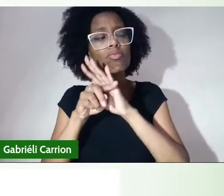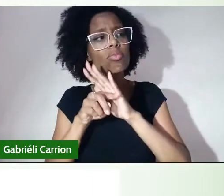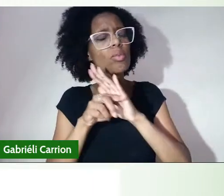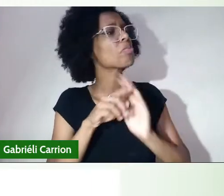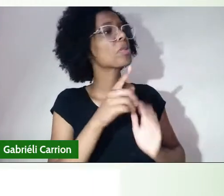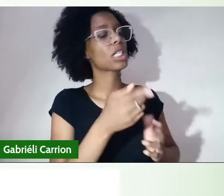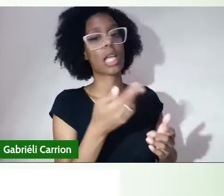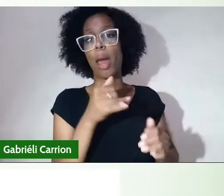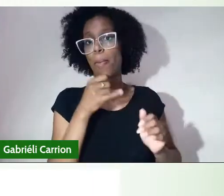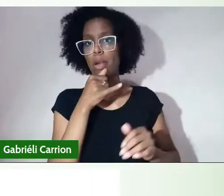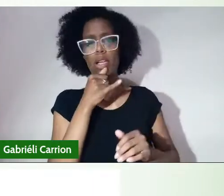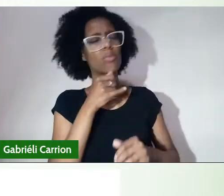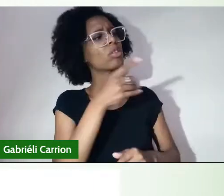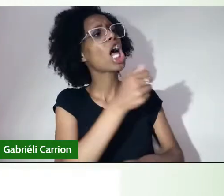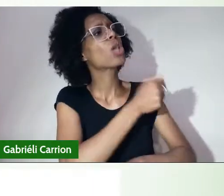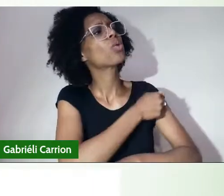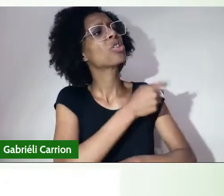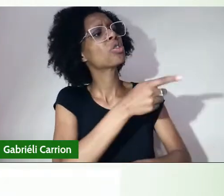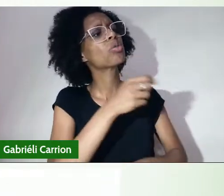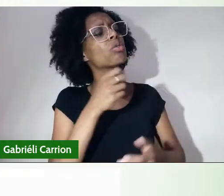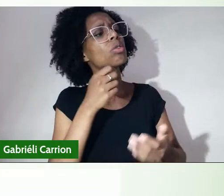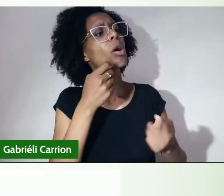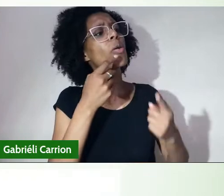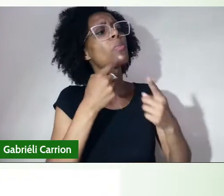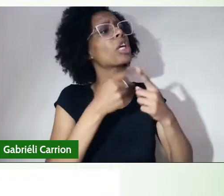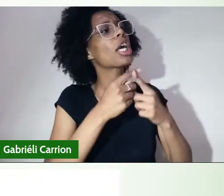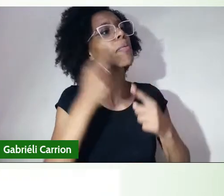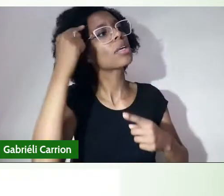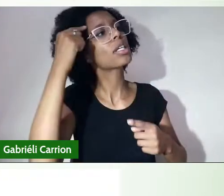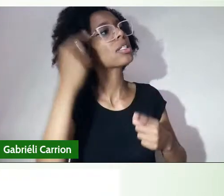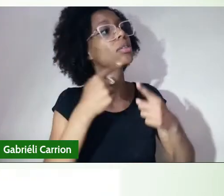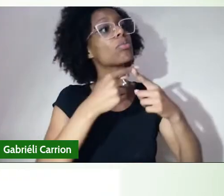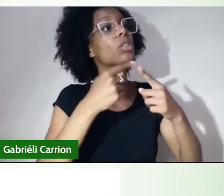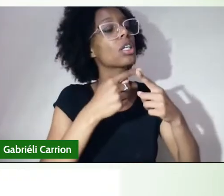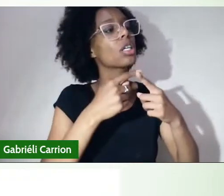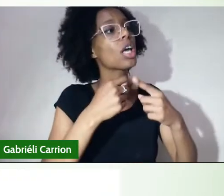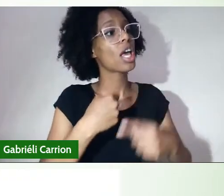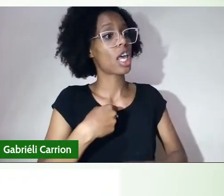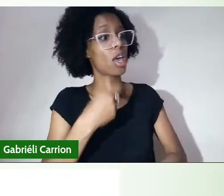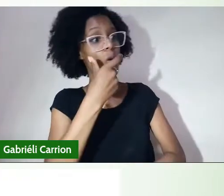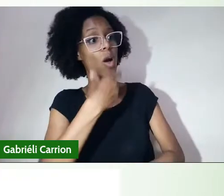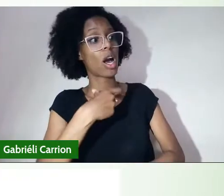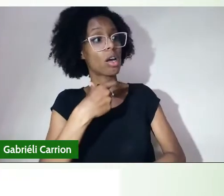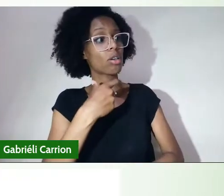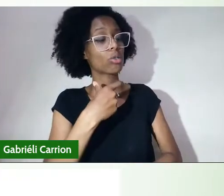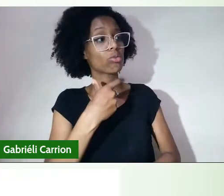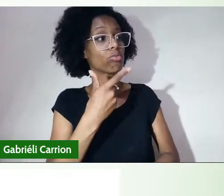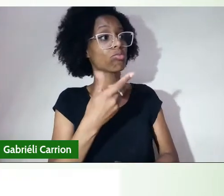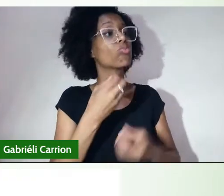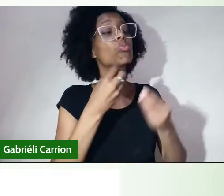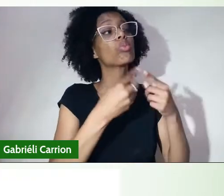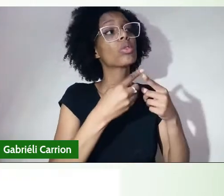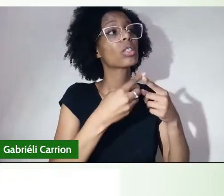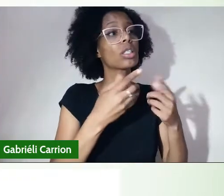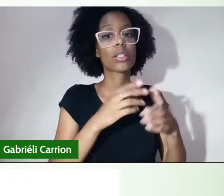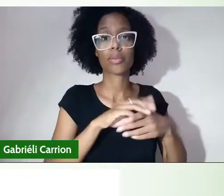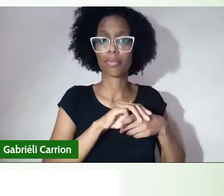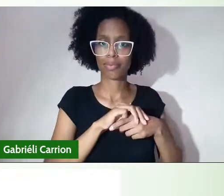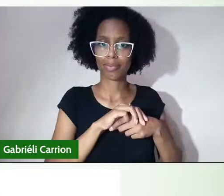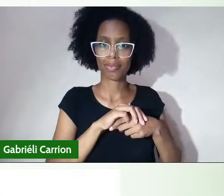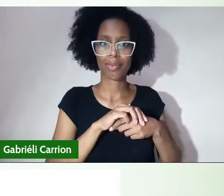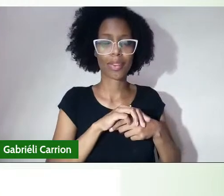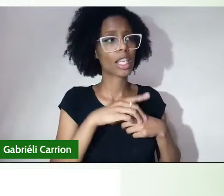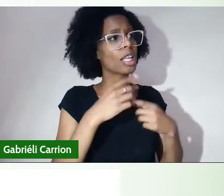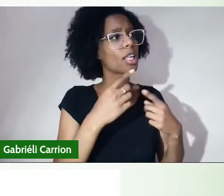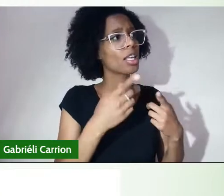pensa desse jeito, por que, que você acha que eu posso, por exemplo, dar mel para